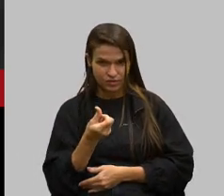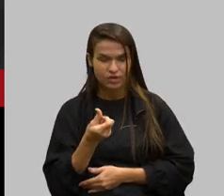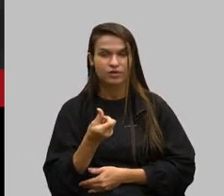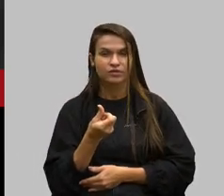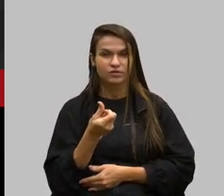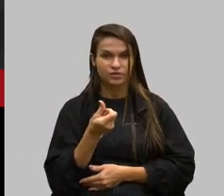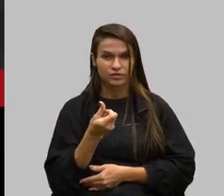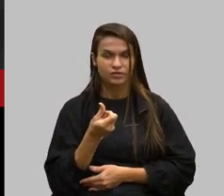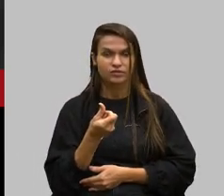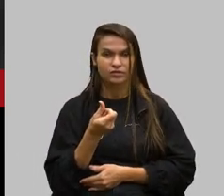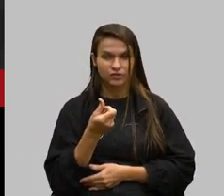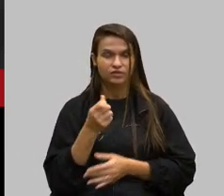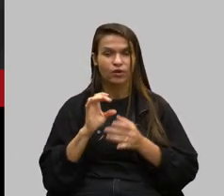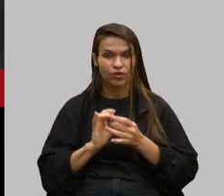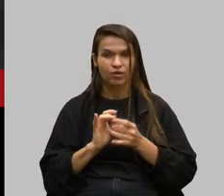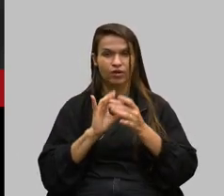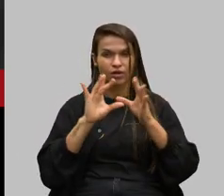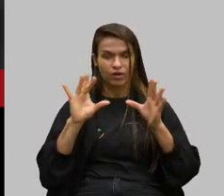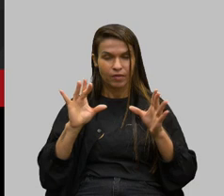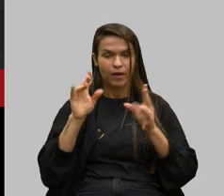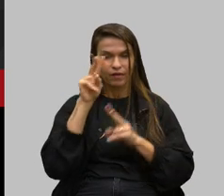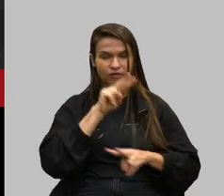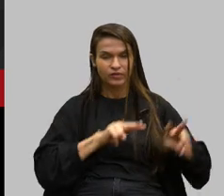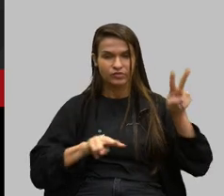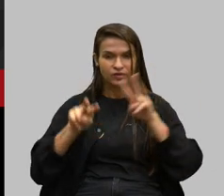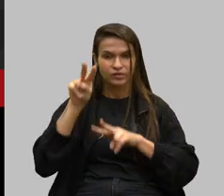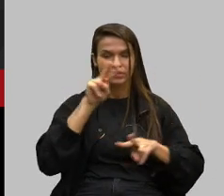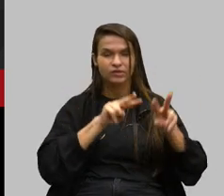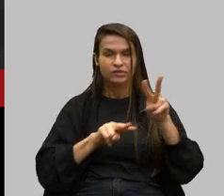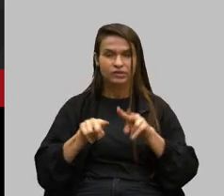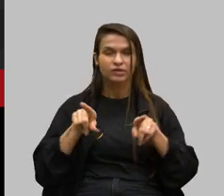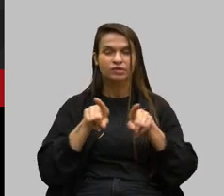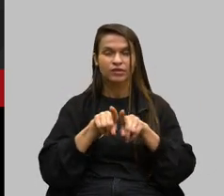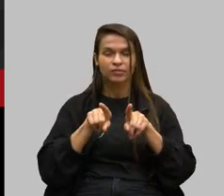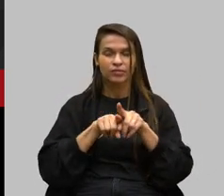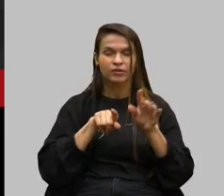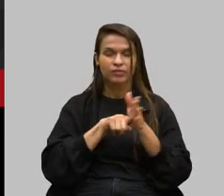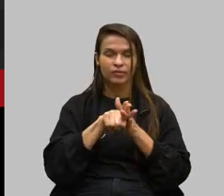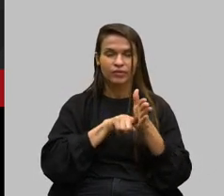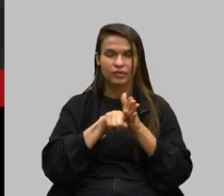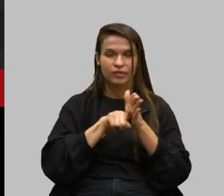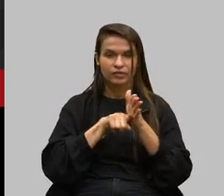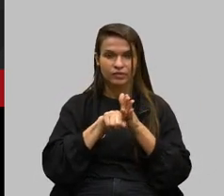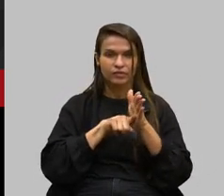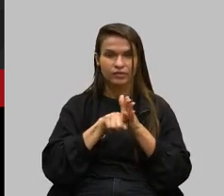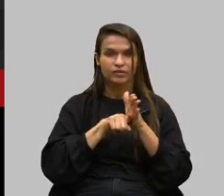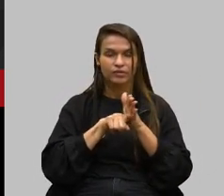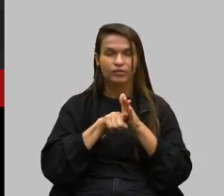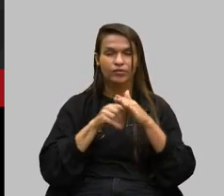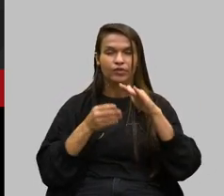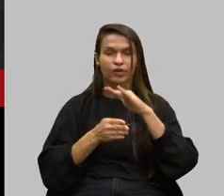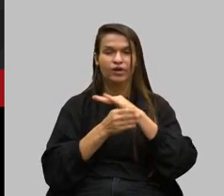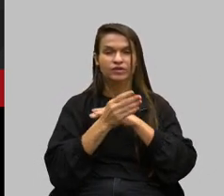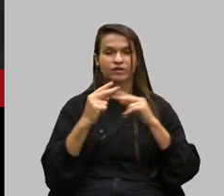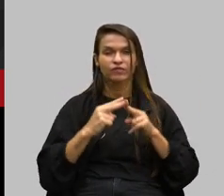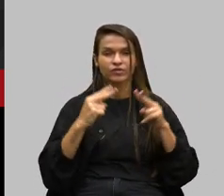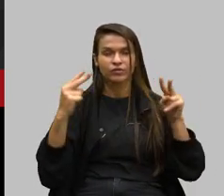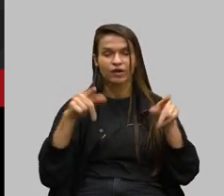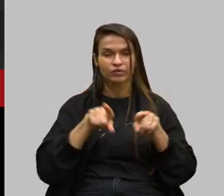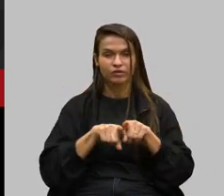estarão disponíveis para visualização e para pesquisa por acesso virtual